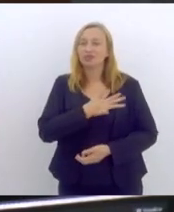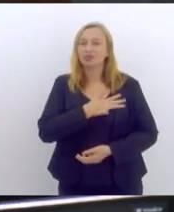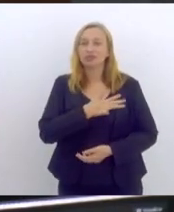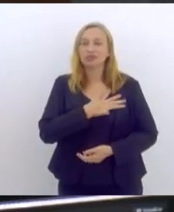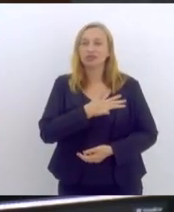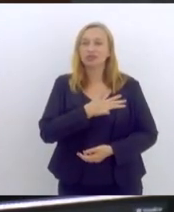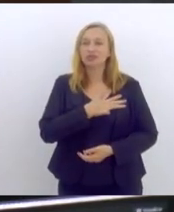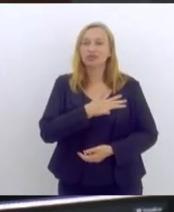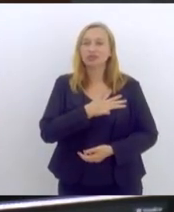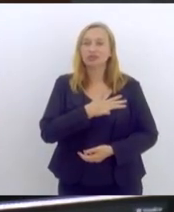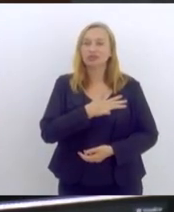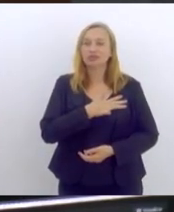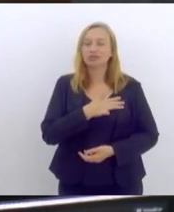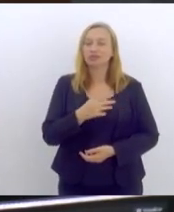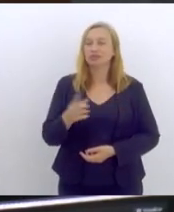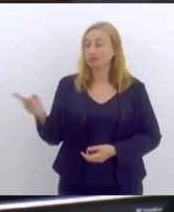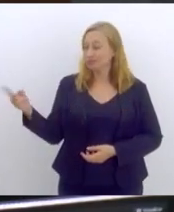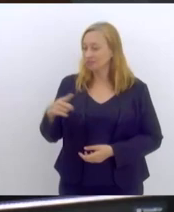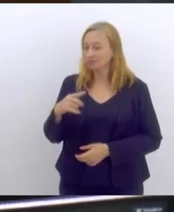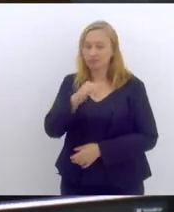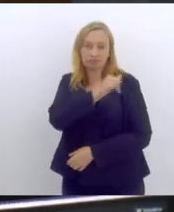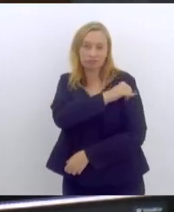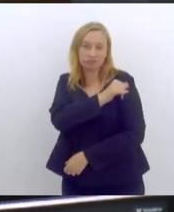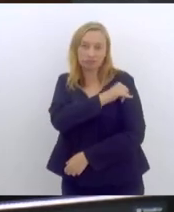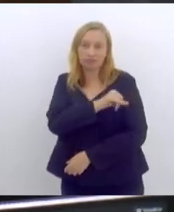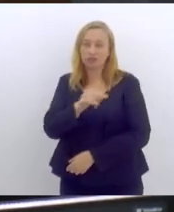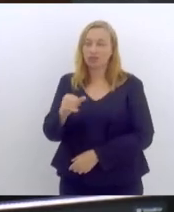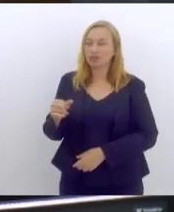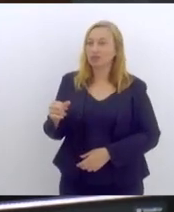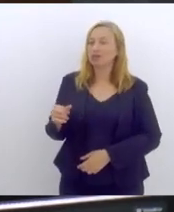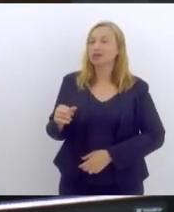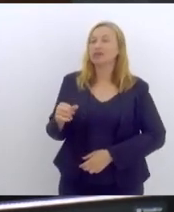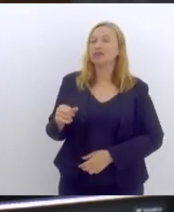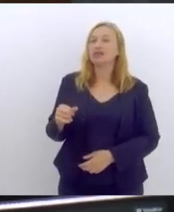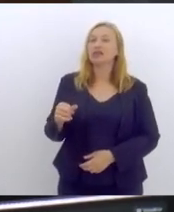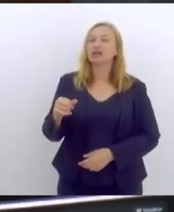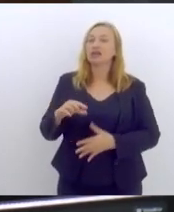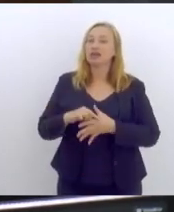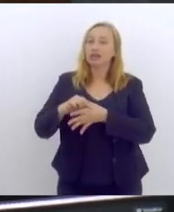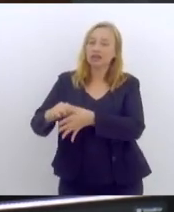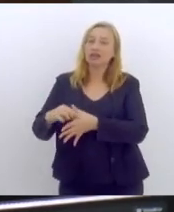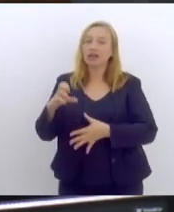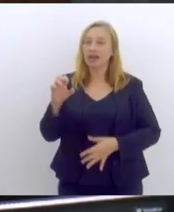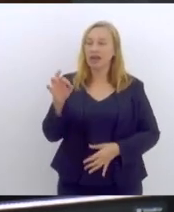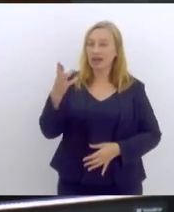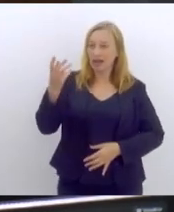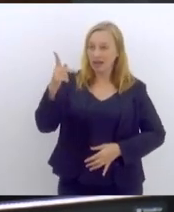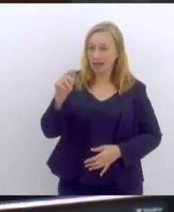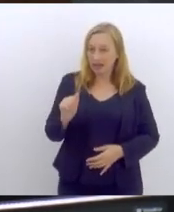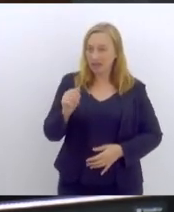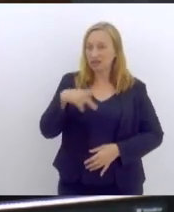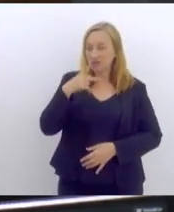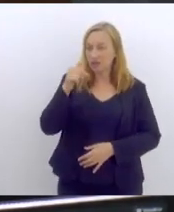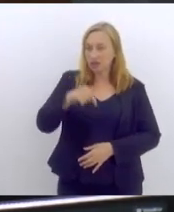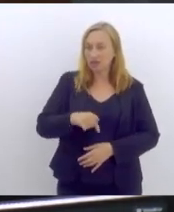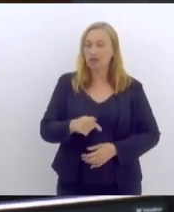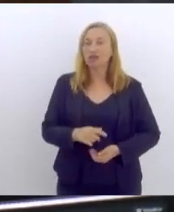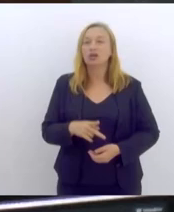Rio de Janeiro. A nossa líder, Érica Takemoto, já citou aqui. Presidente, e ontem nós tivemos abstenção, aí presidente.